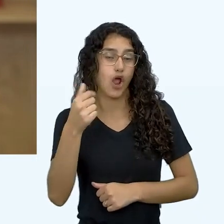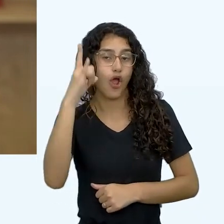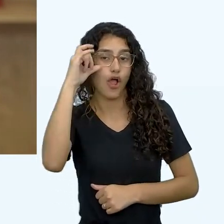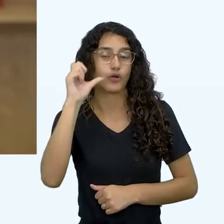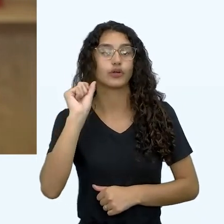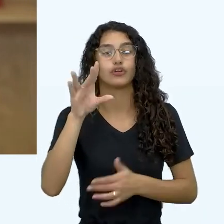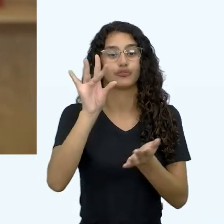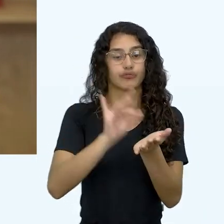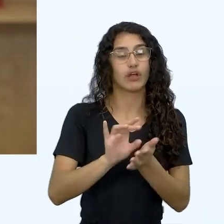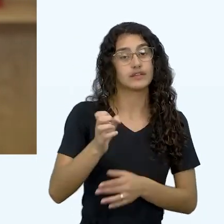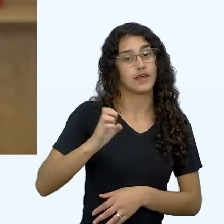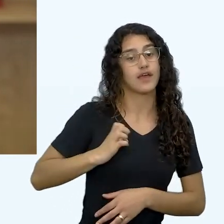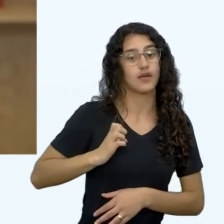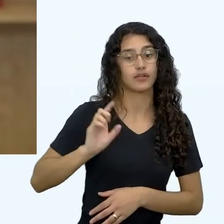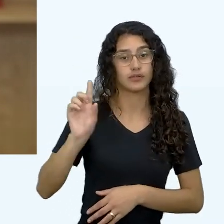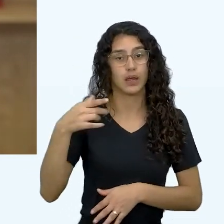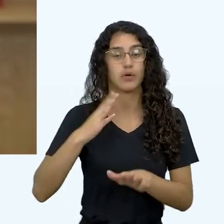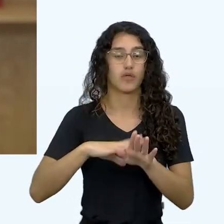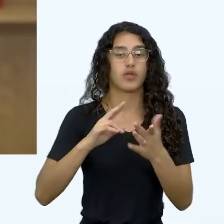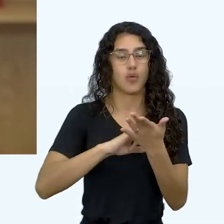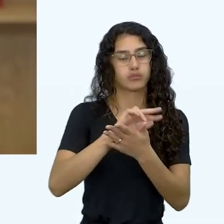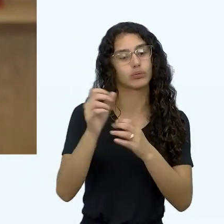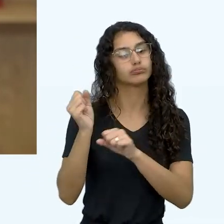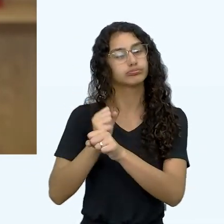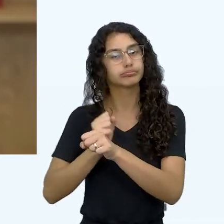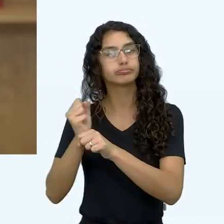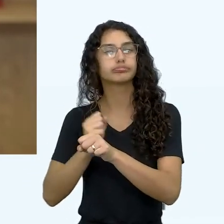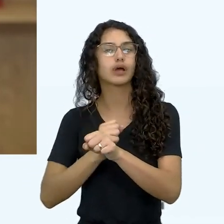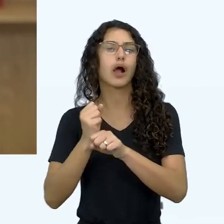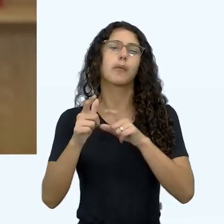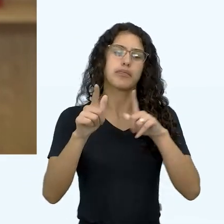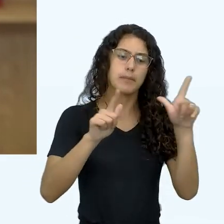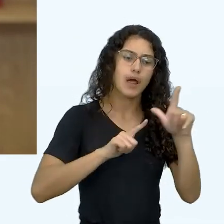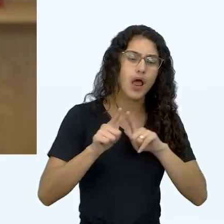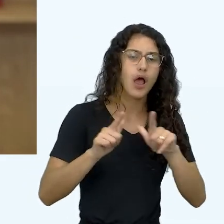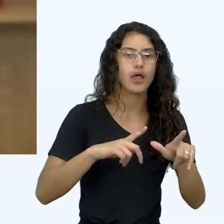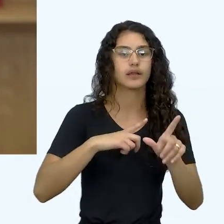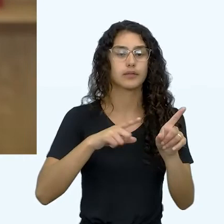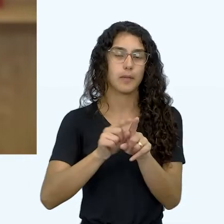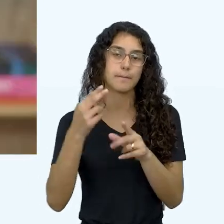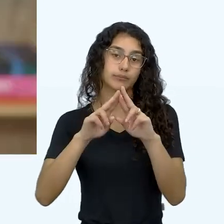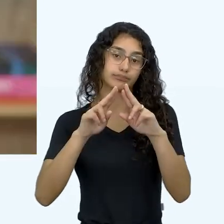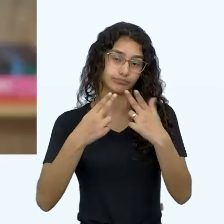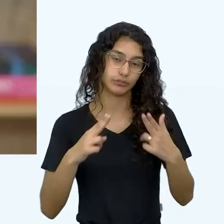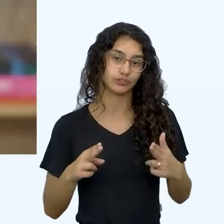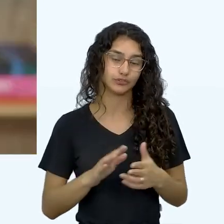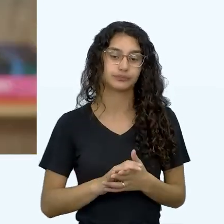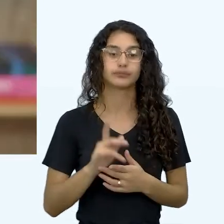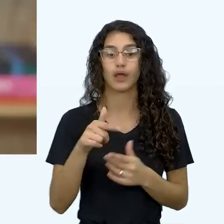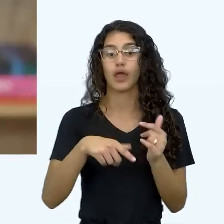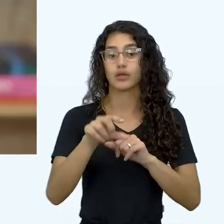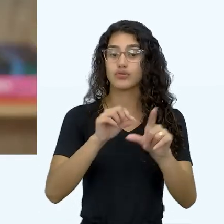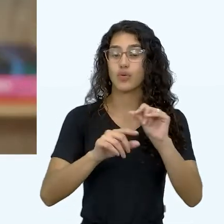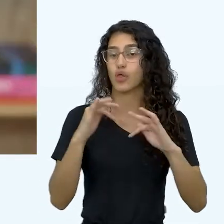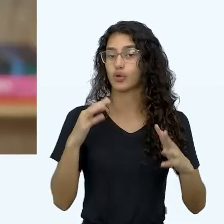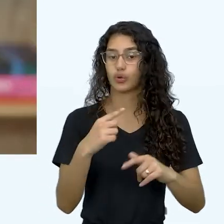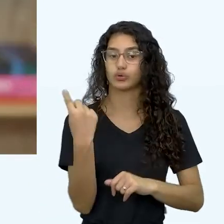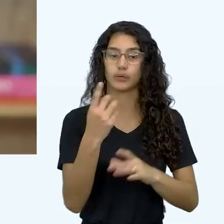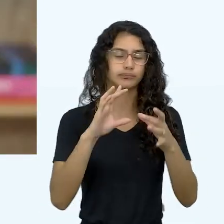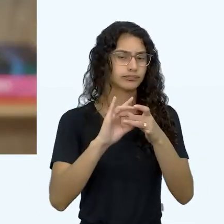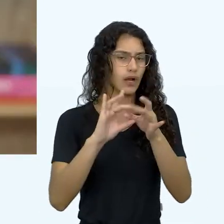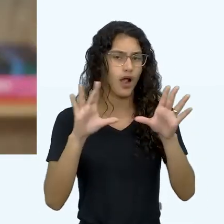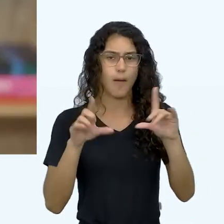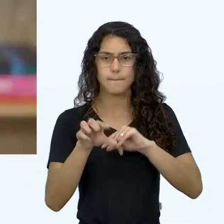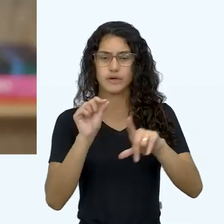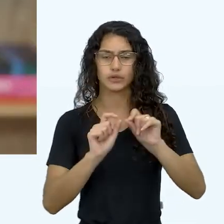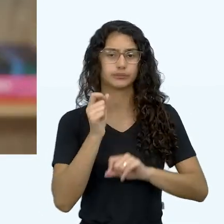rico de verdade, depois de sacrificar por alguns anos, parecer um pouco mais humilde. Então são escolhas, Todos nós somos livres